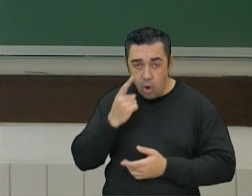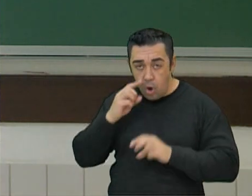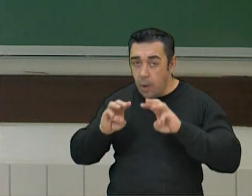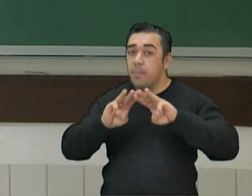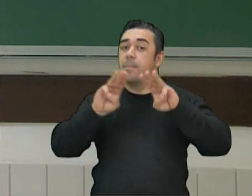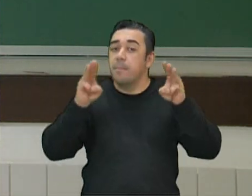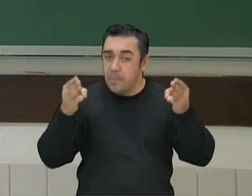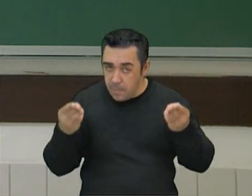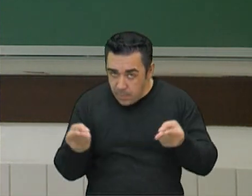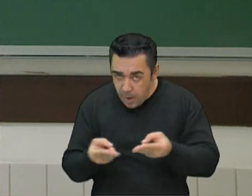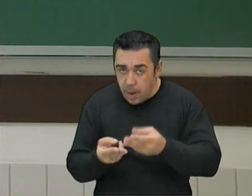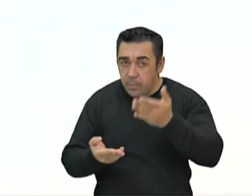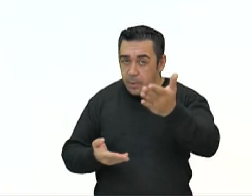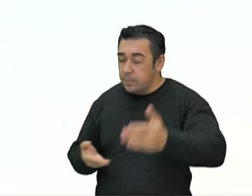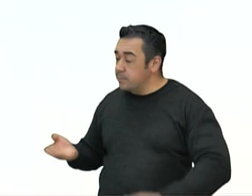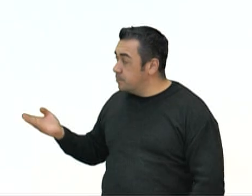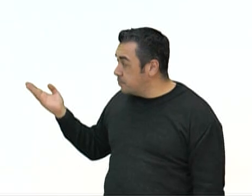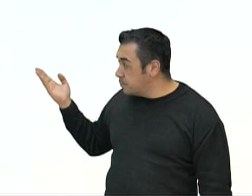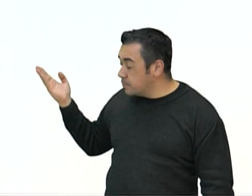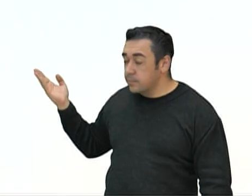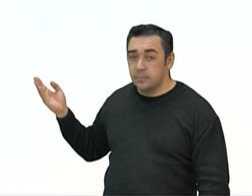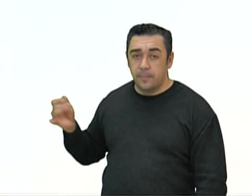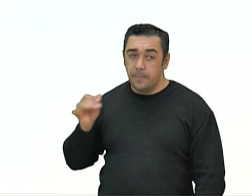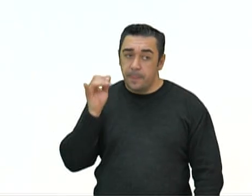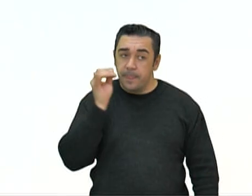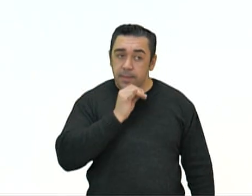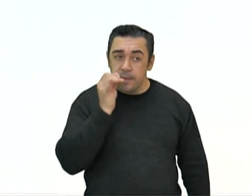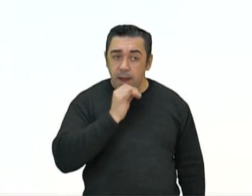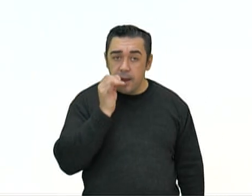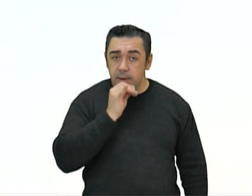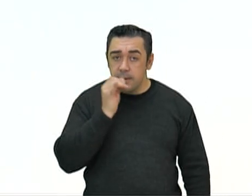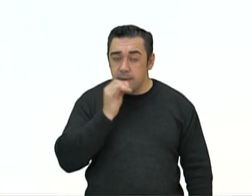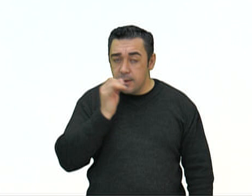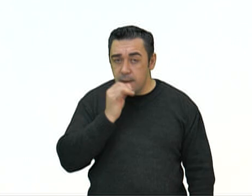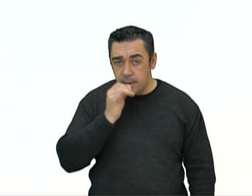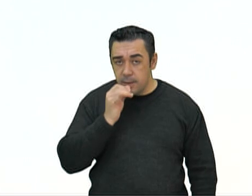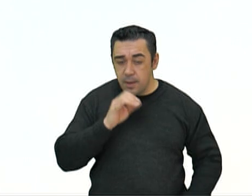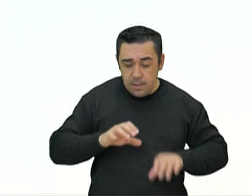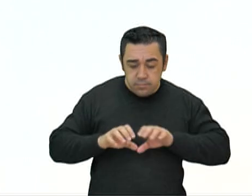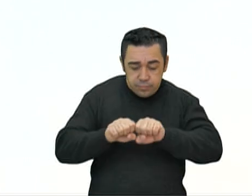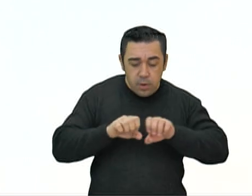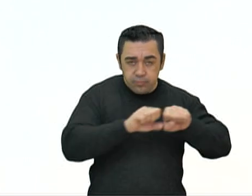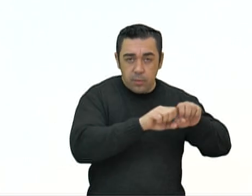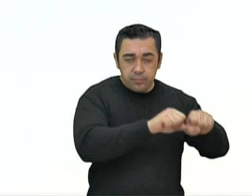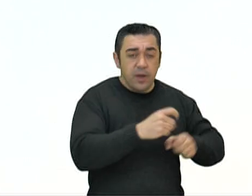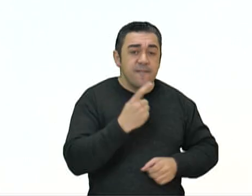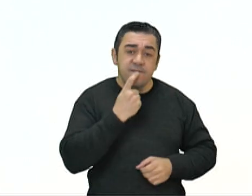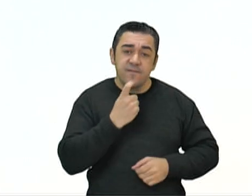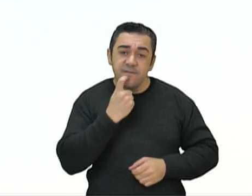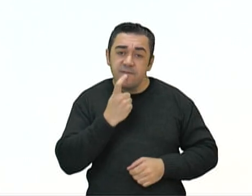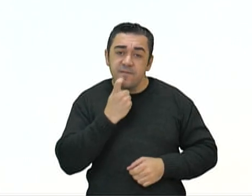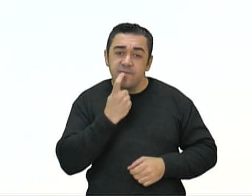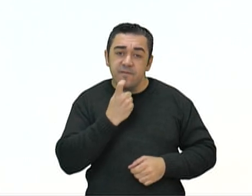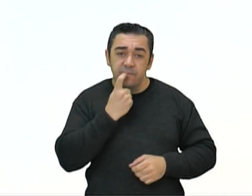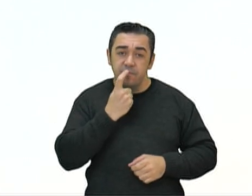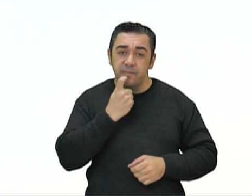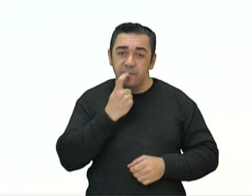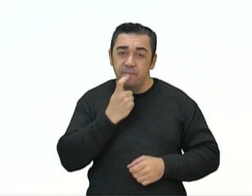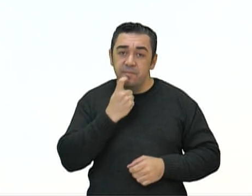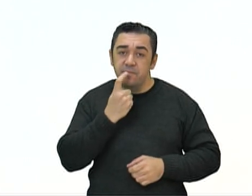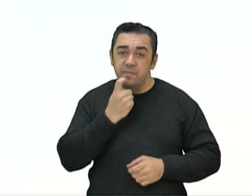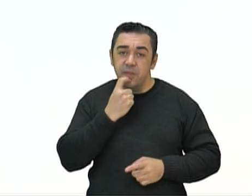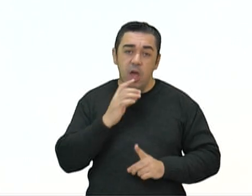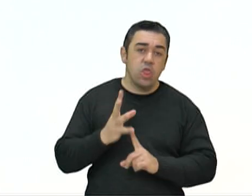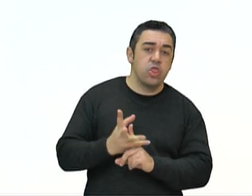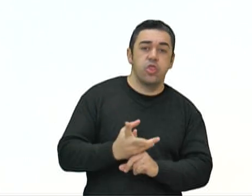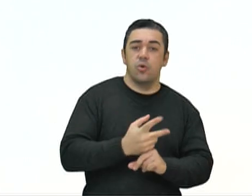tem o mapa que eu falei para você. Então você tem em vermelho, você tem, onde está pintado de vermelho, o domínio